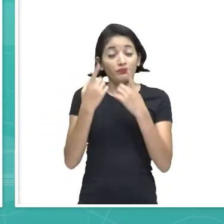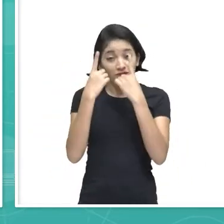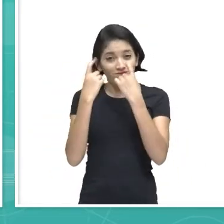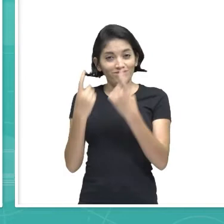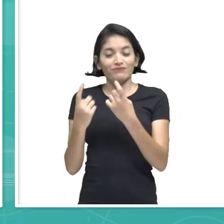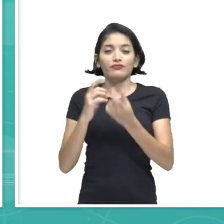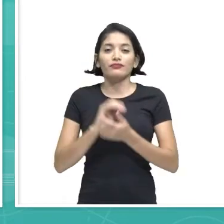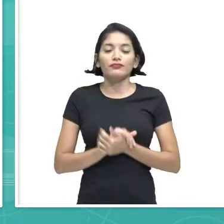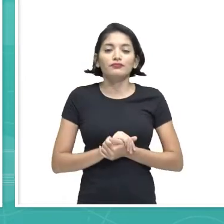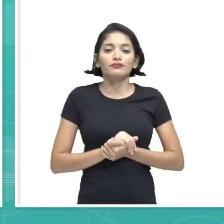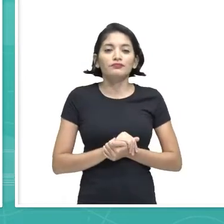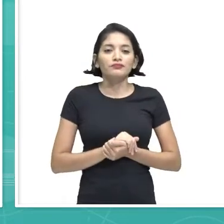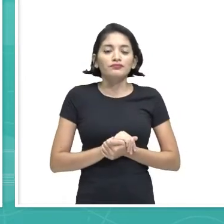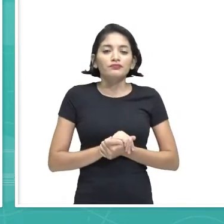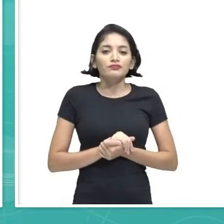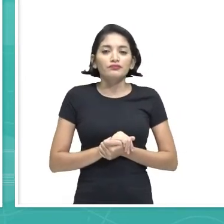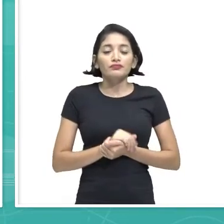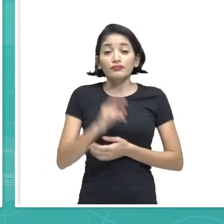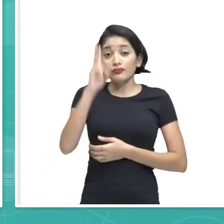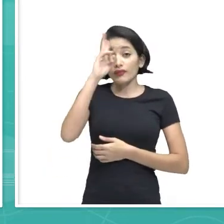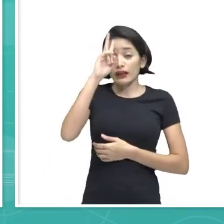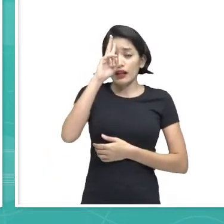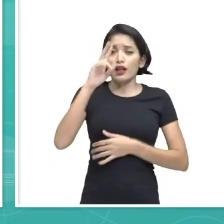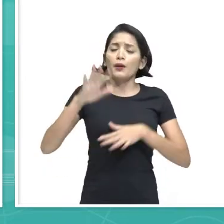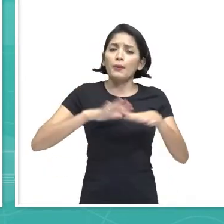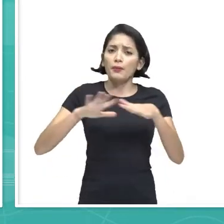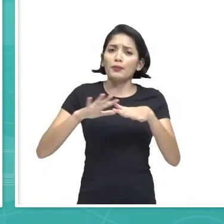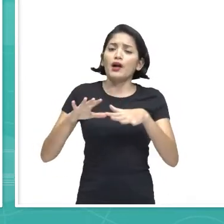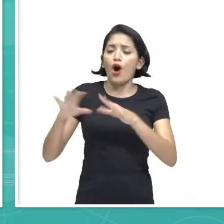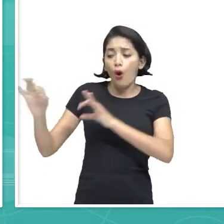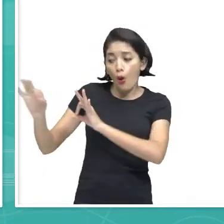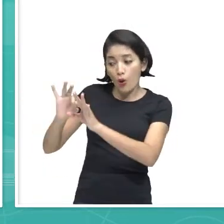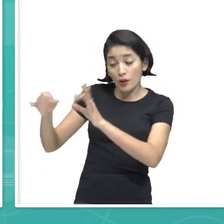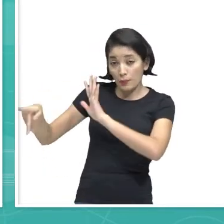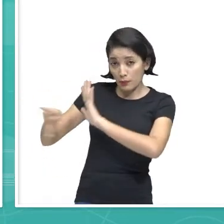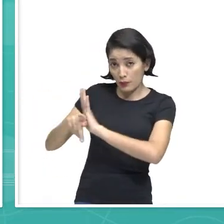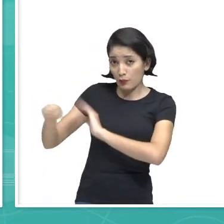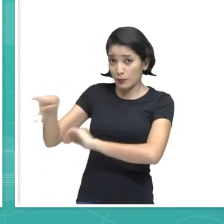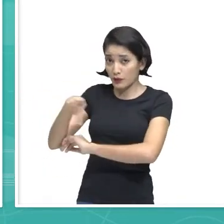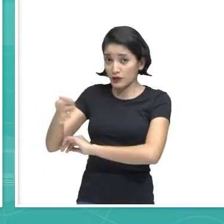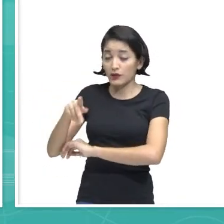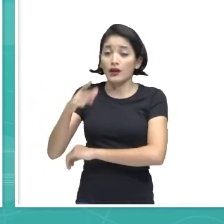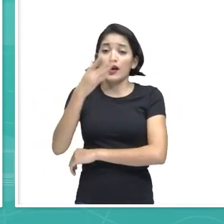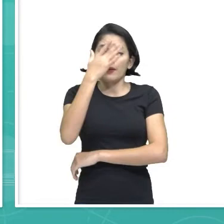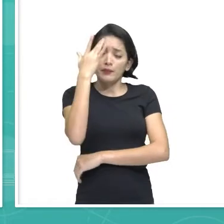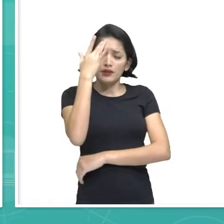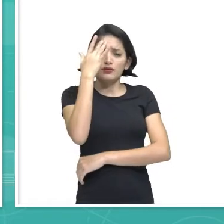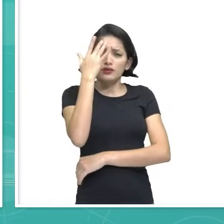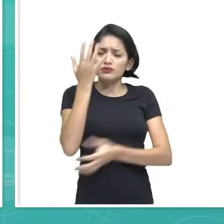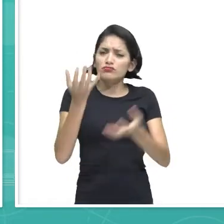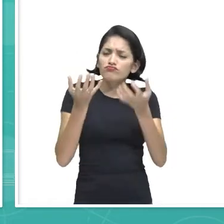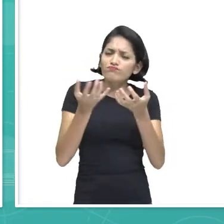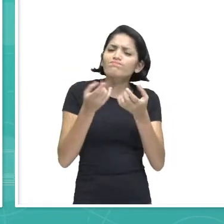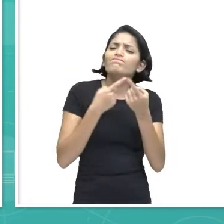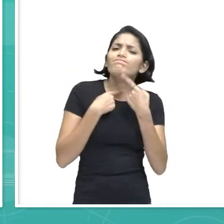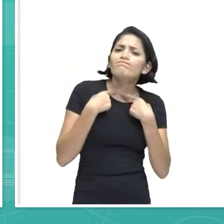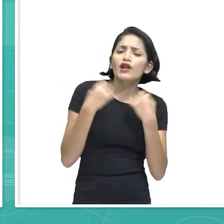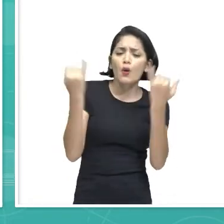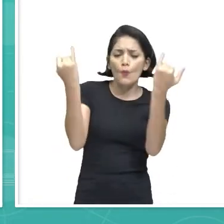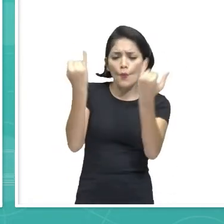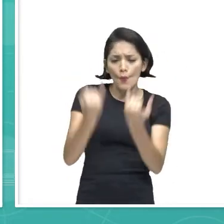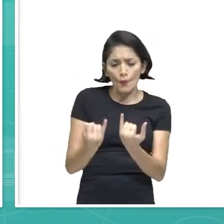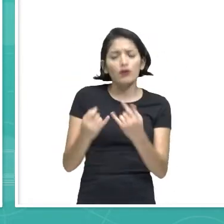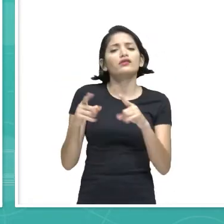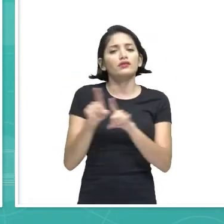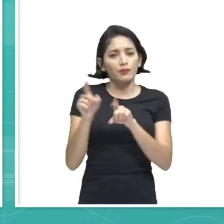tá? Lembrando que são movimentos planejados pelo professor e quem deseja emagrecer também